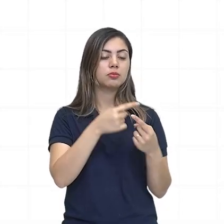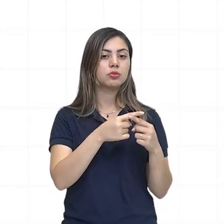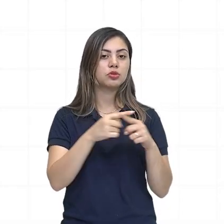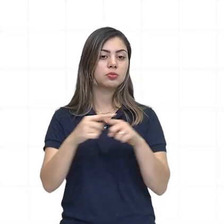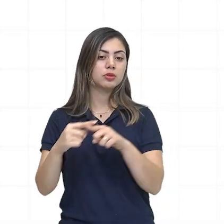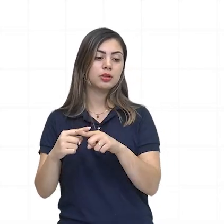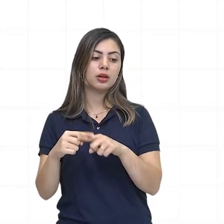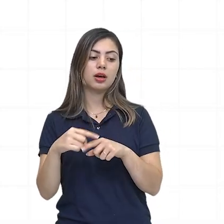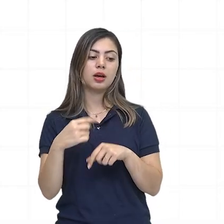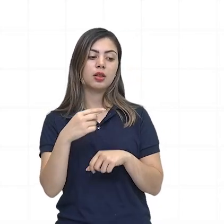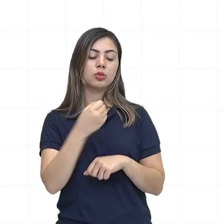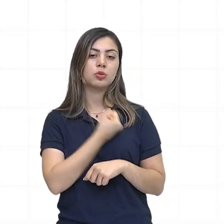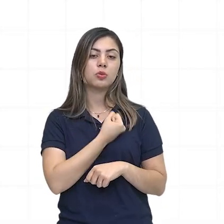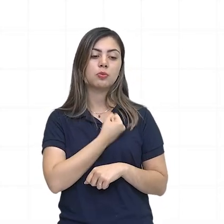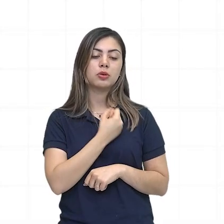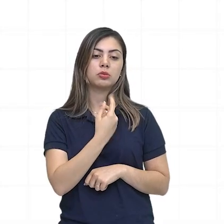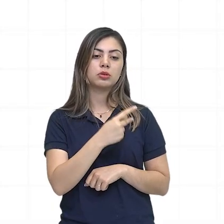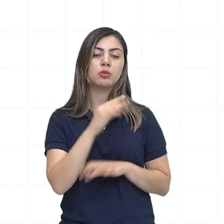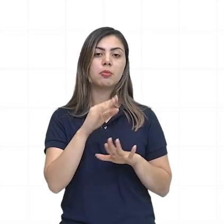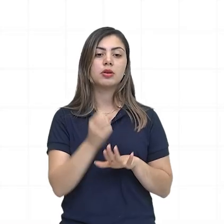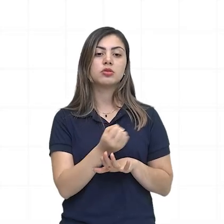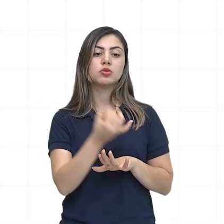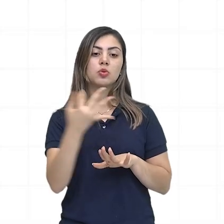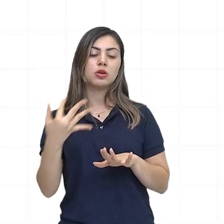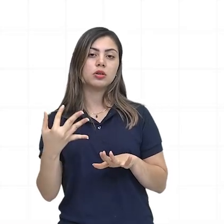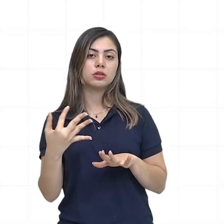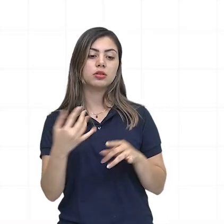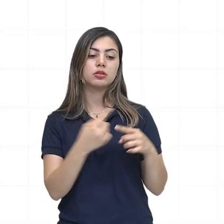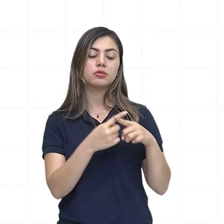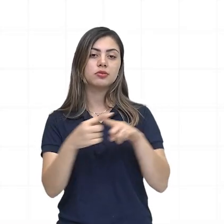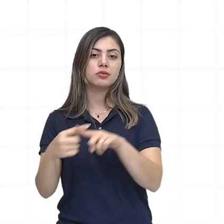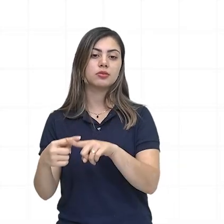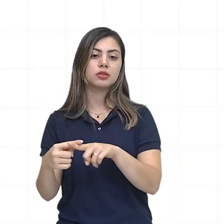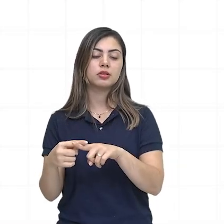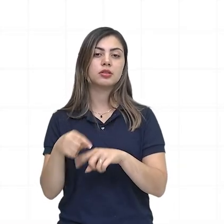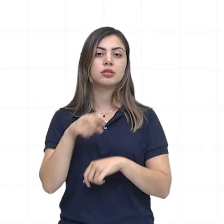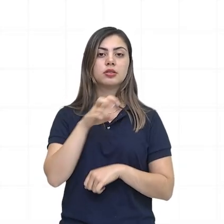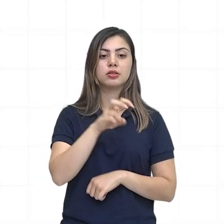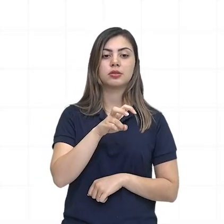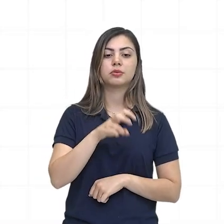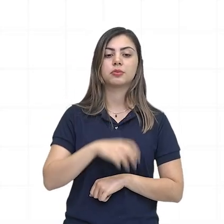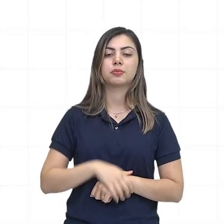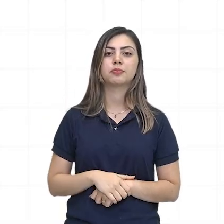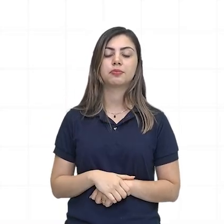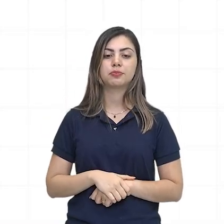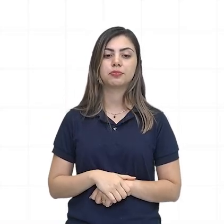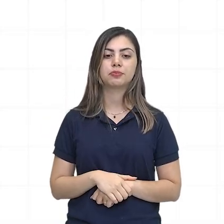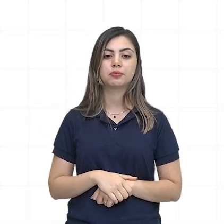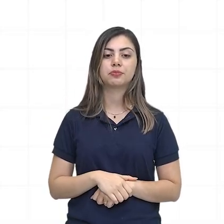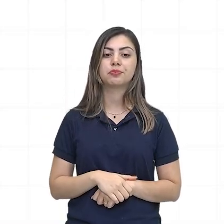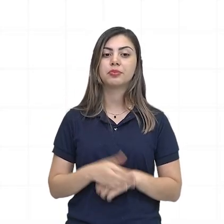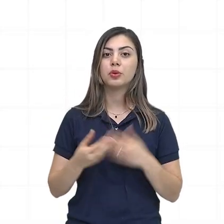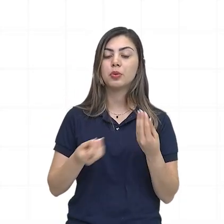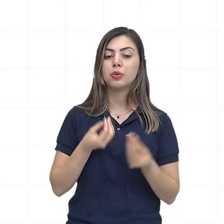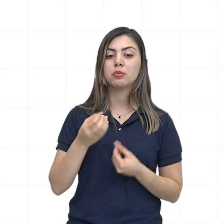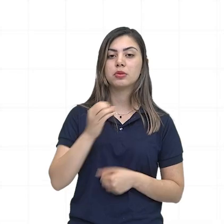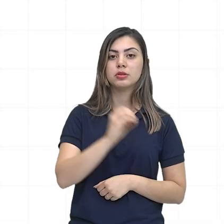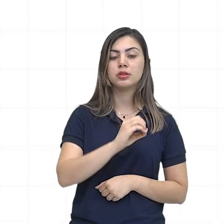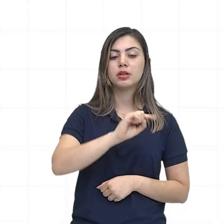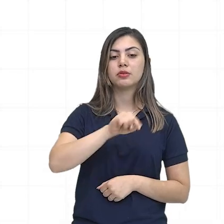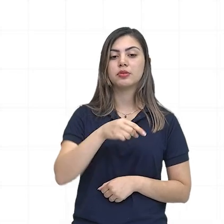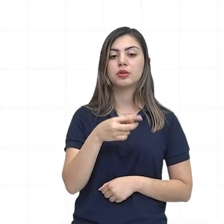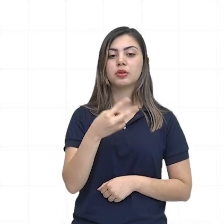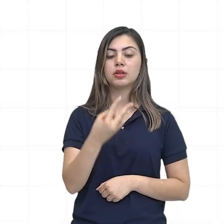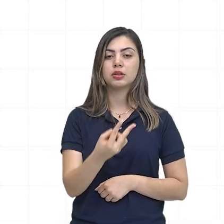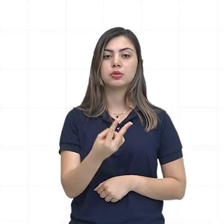minha quantidade. Qual é a quantidade que nós temos aqui? 5. Então, olha, a base, que é 0,2, ela